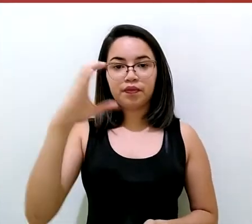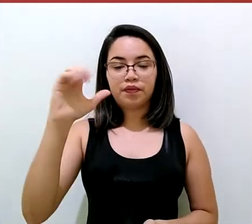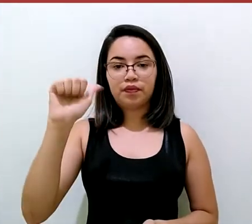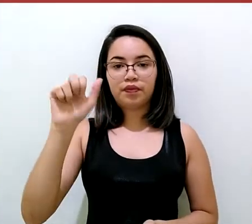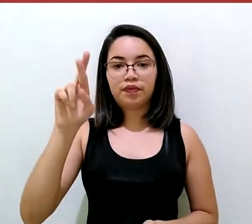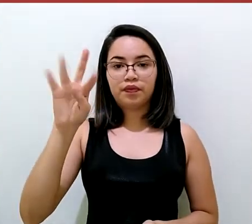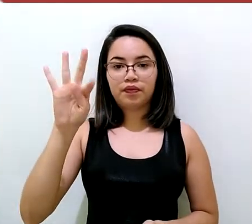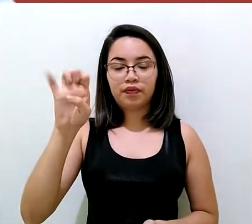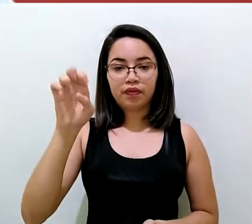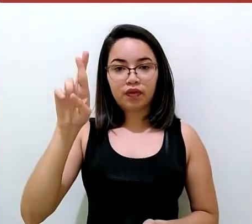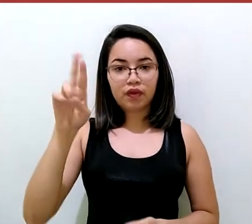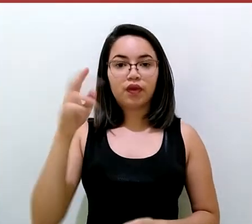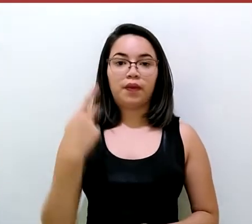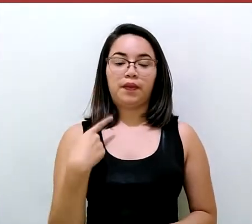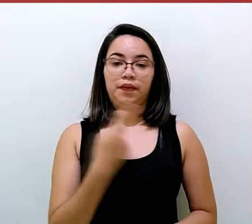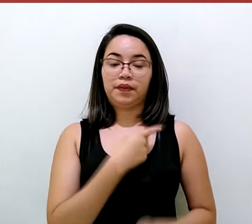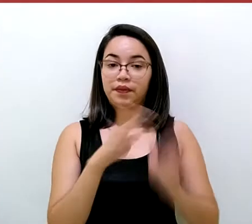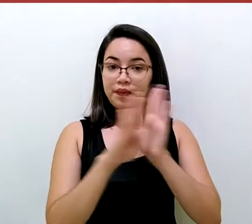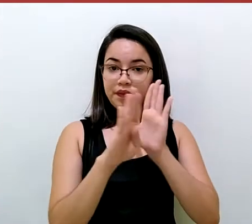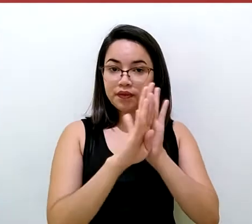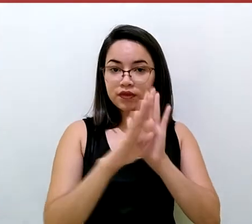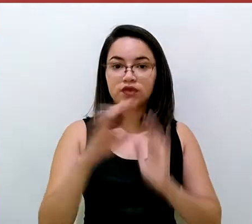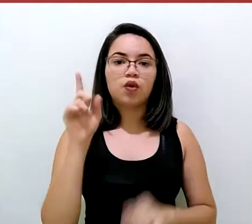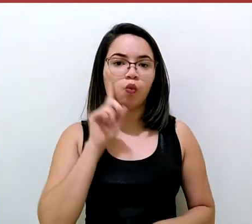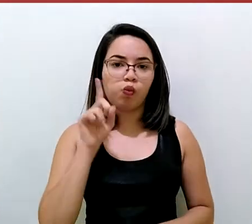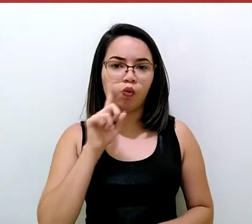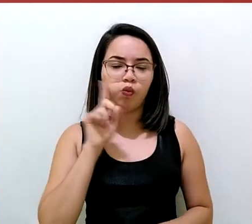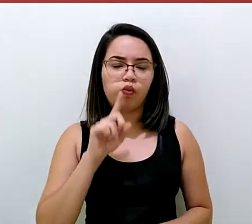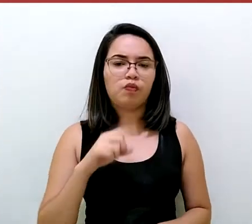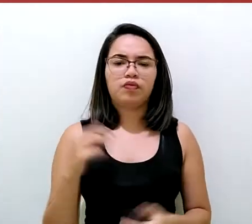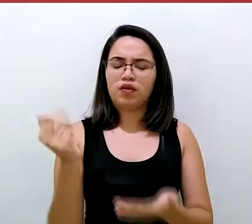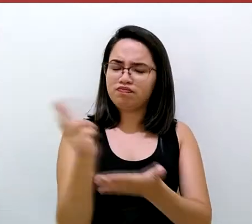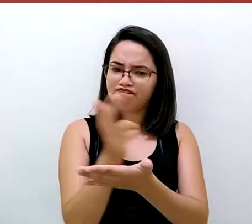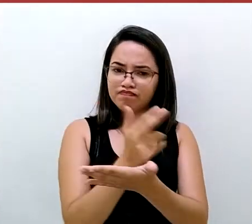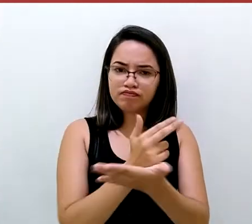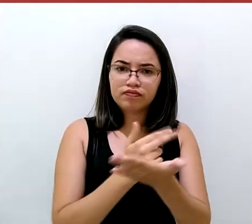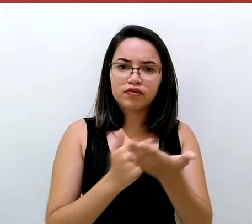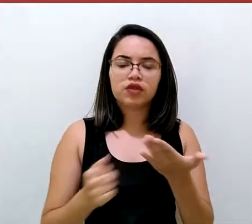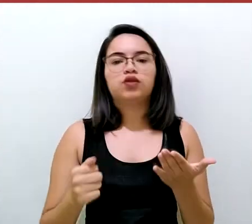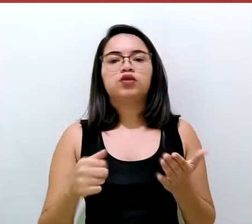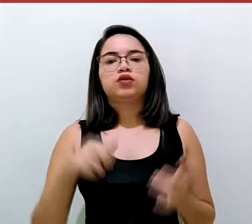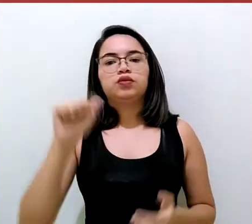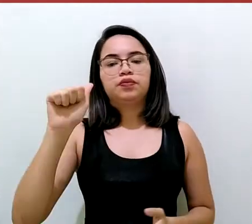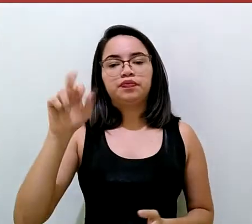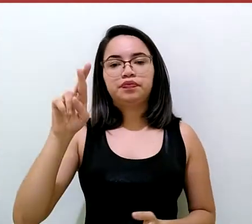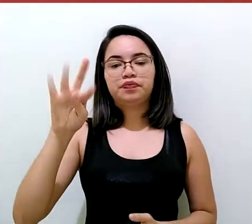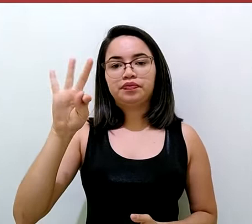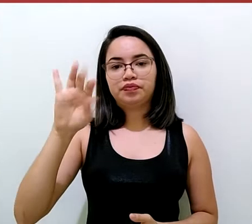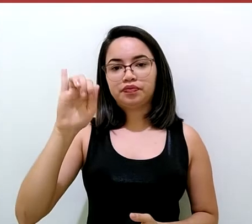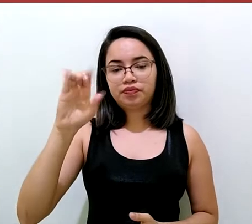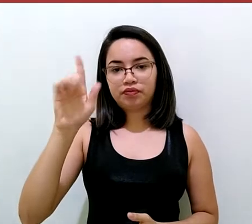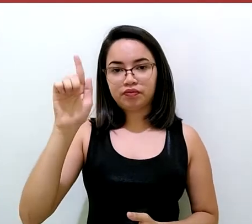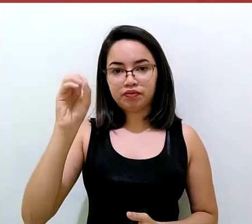pastor batista no Canadá, e ele tem vários artigos na internet, e ele